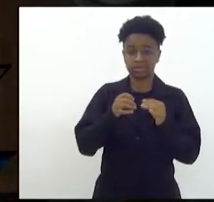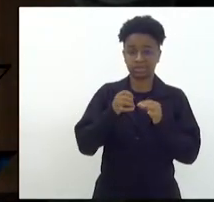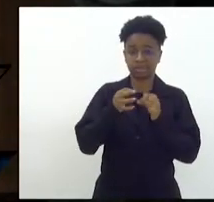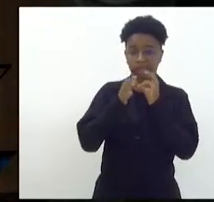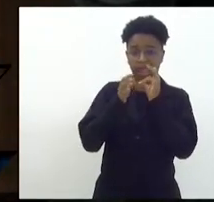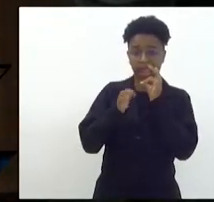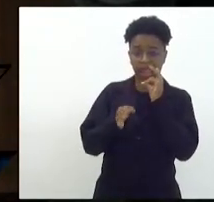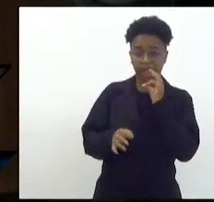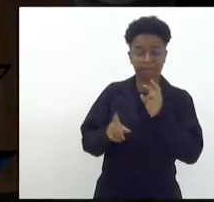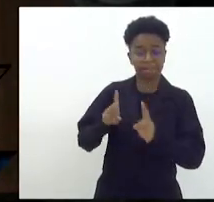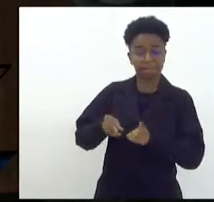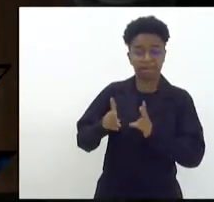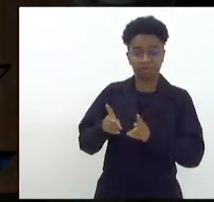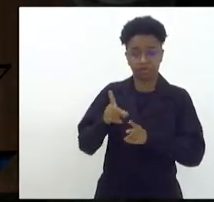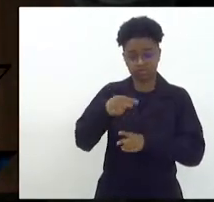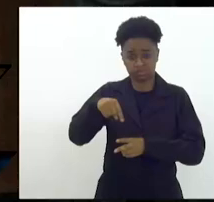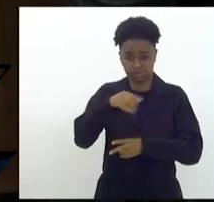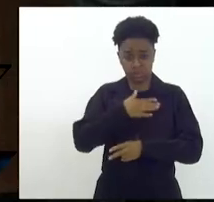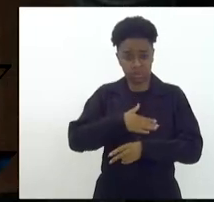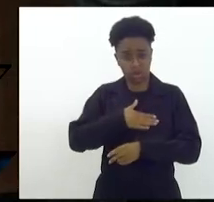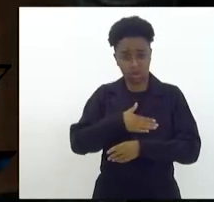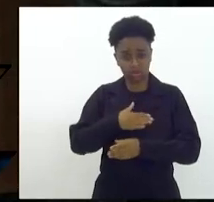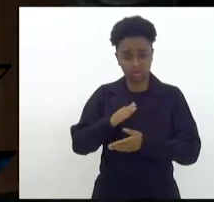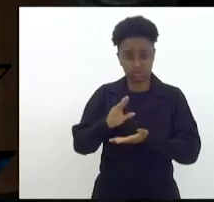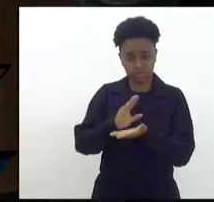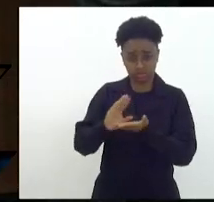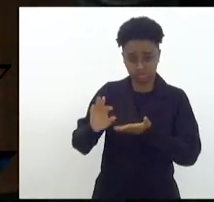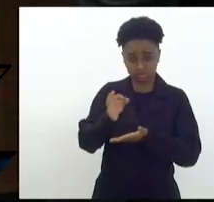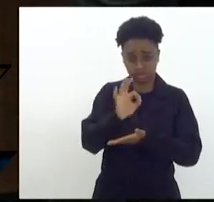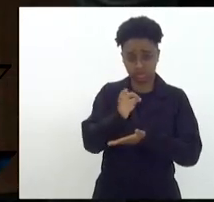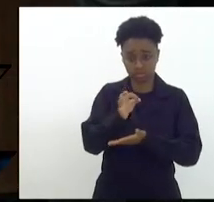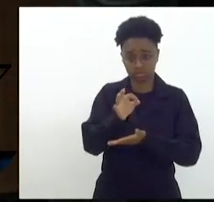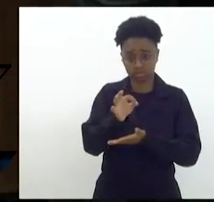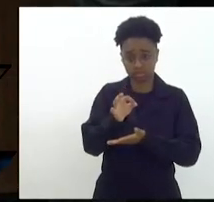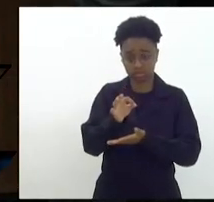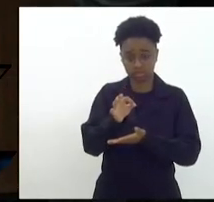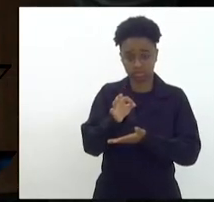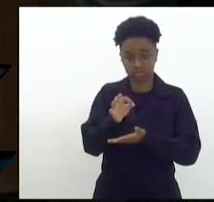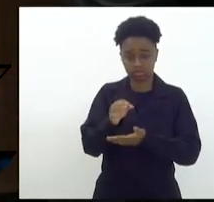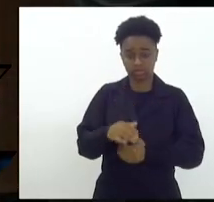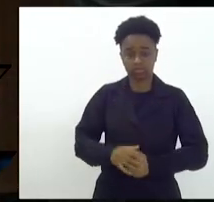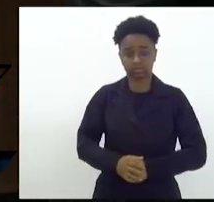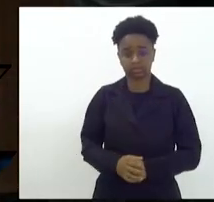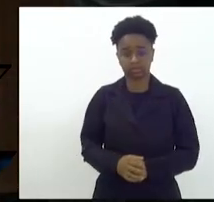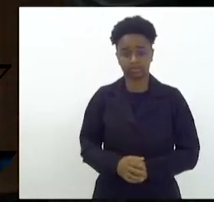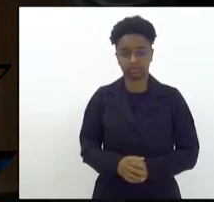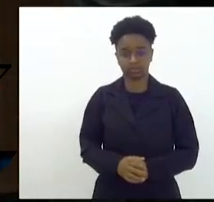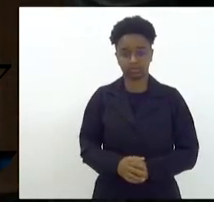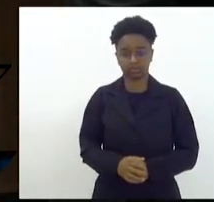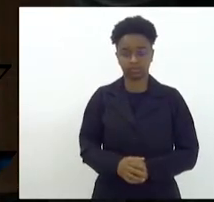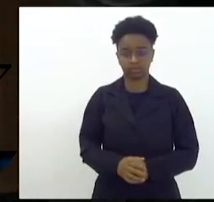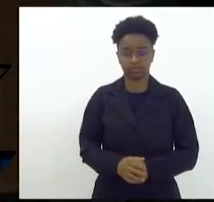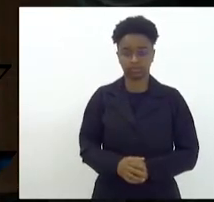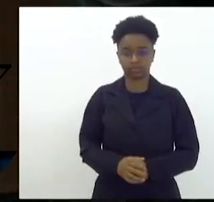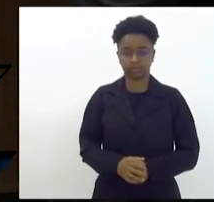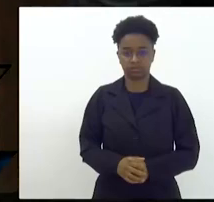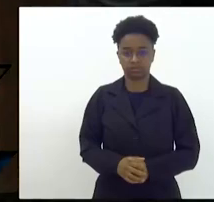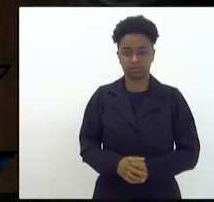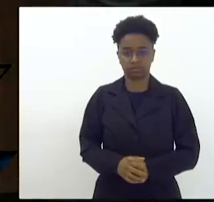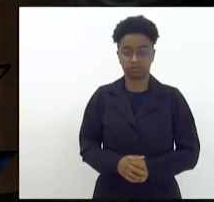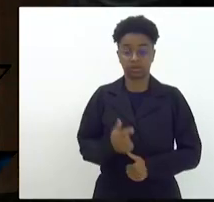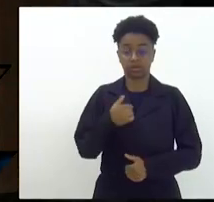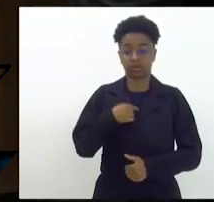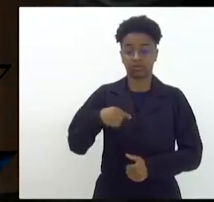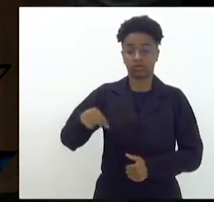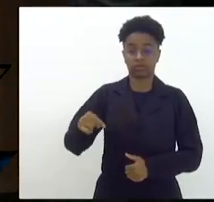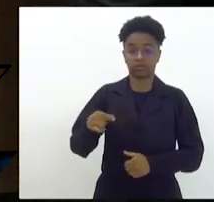quem é que não gosta de uma emenda eu fui chamado lá em Bom